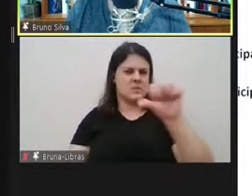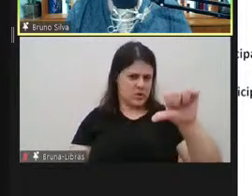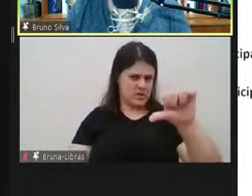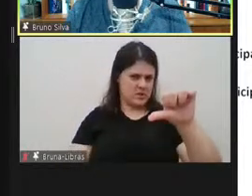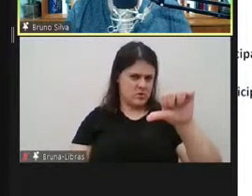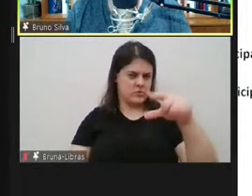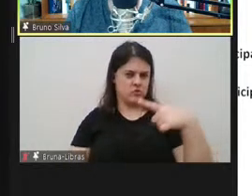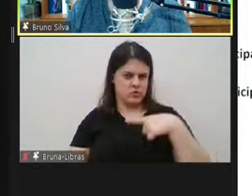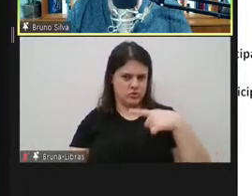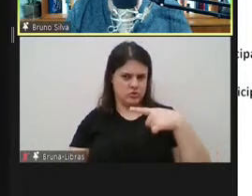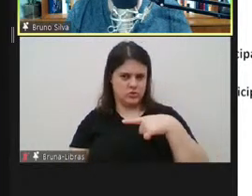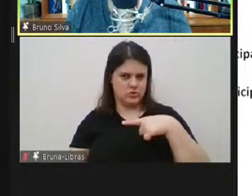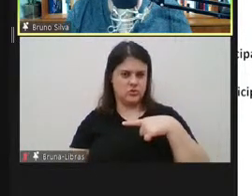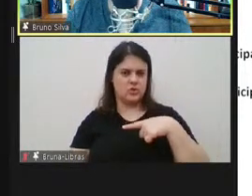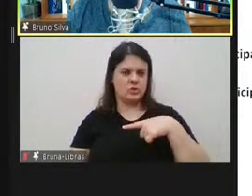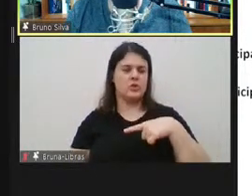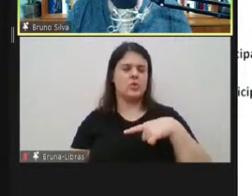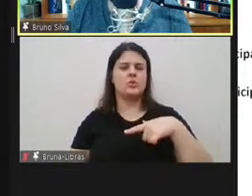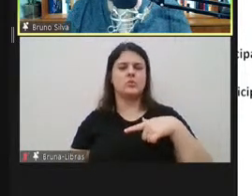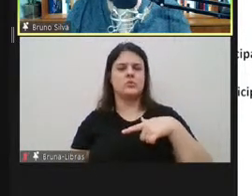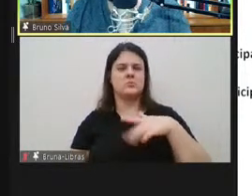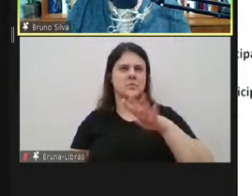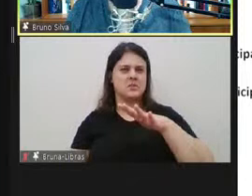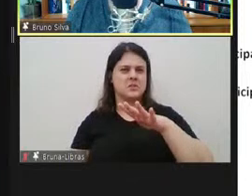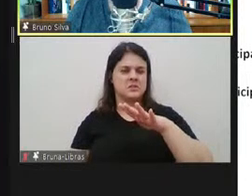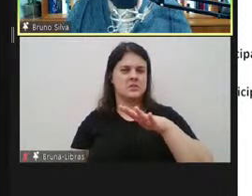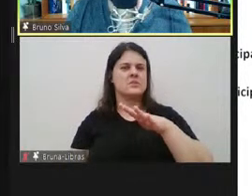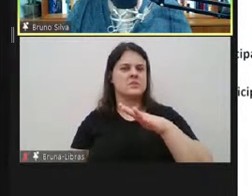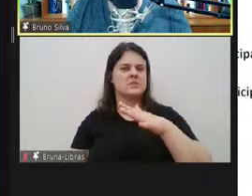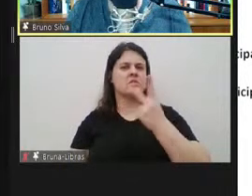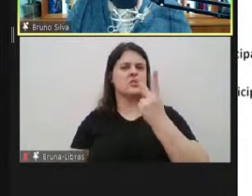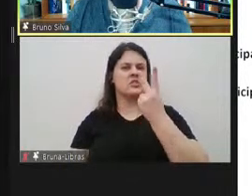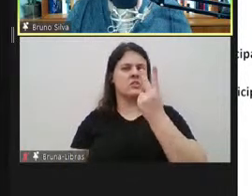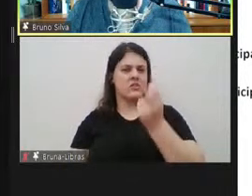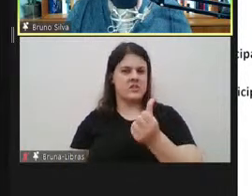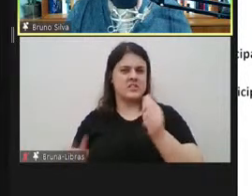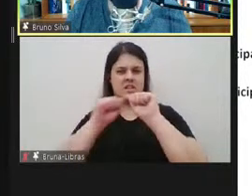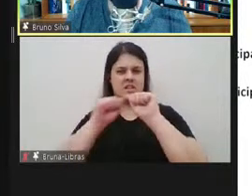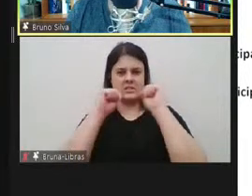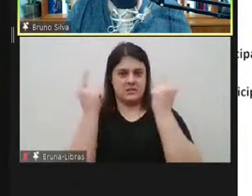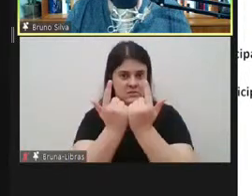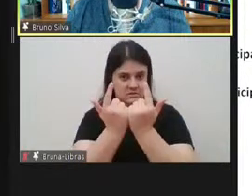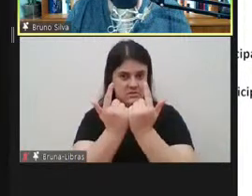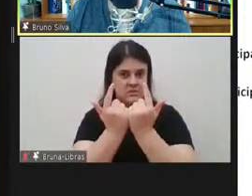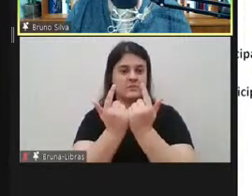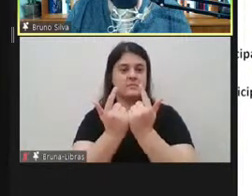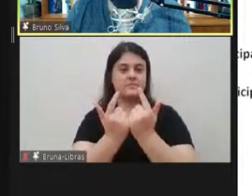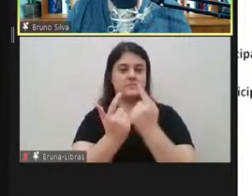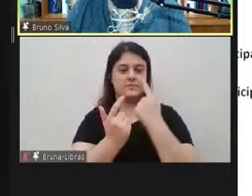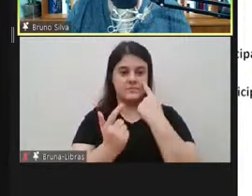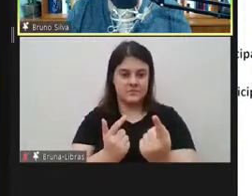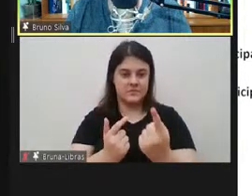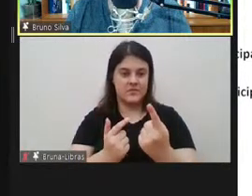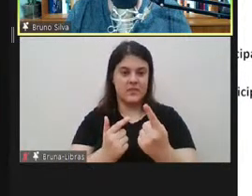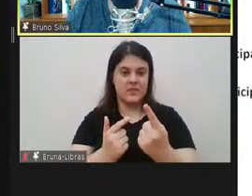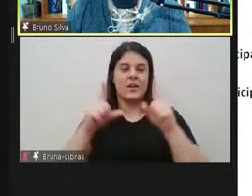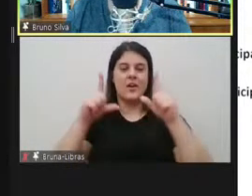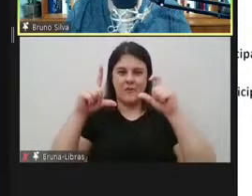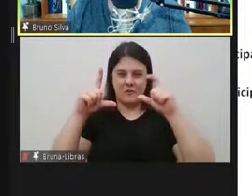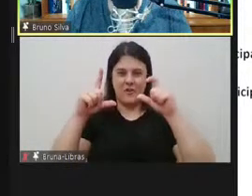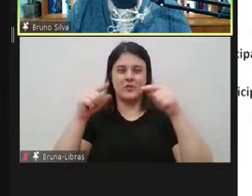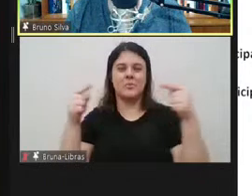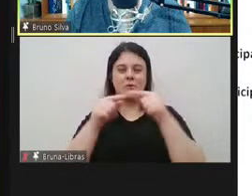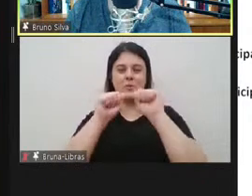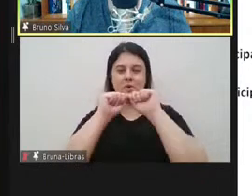distribuídos nas 26 assembleias legislativas aqui no caso tem a foto da Assembleia Legislativa de São Paulo